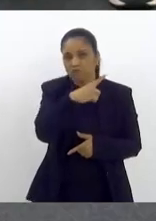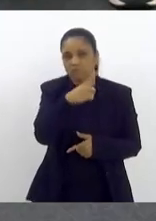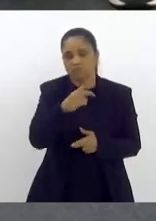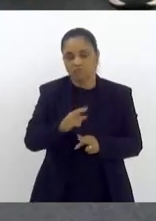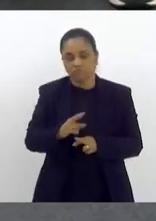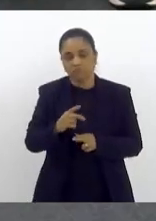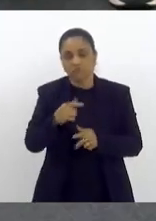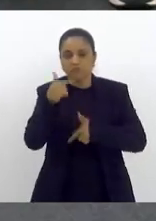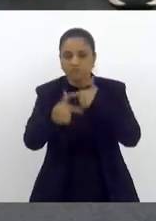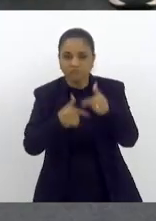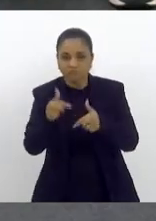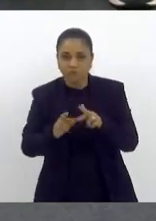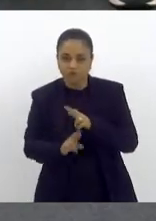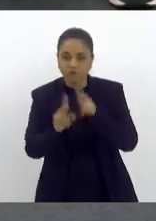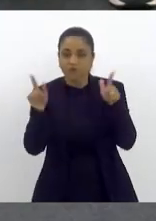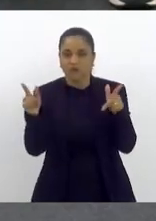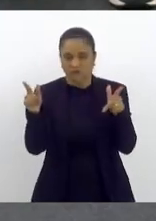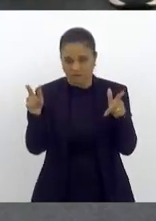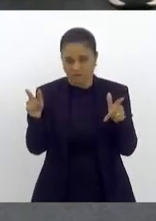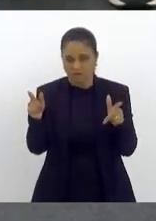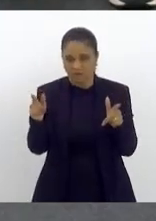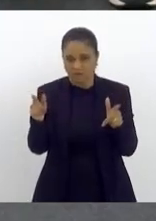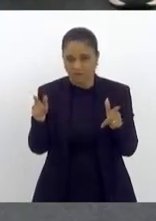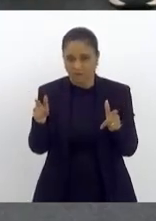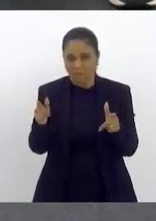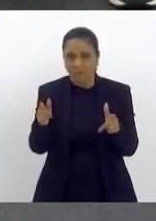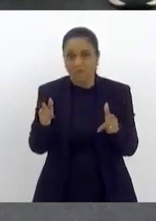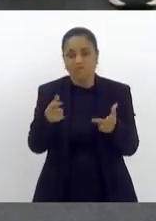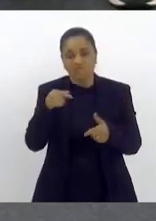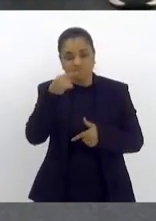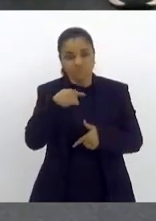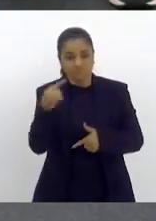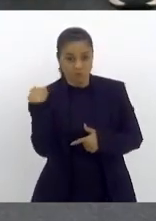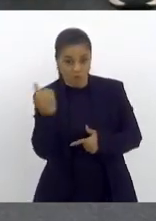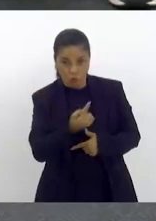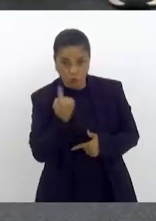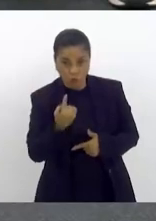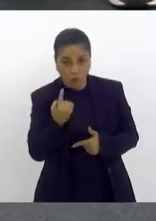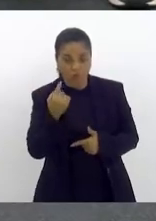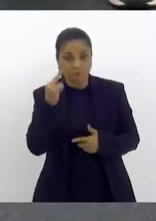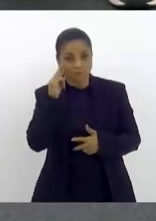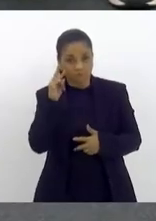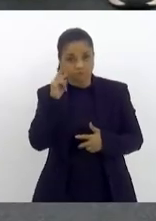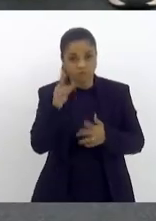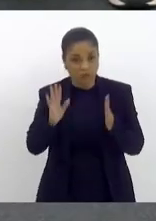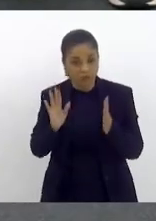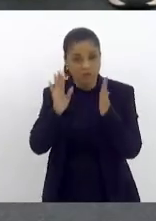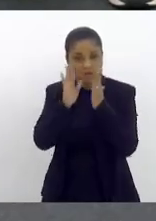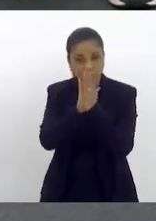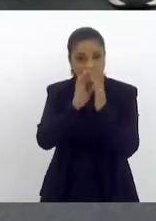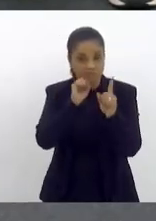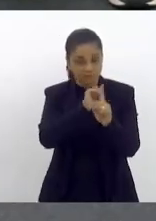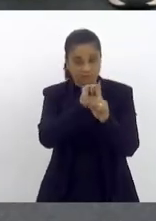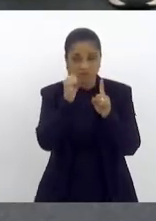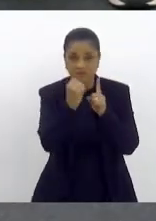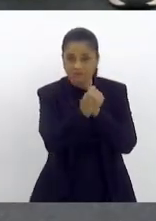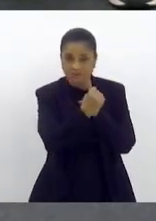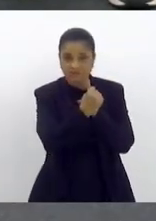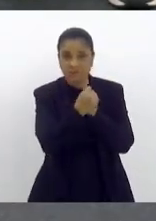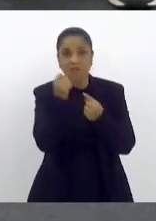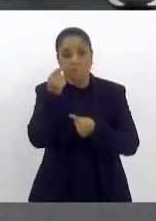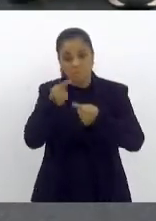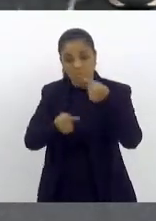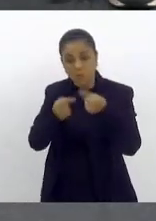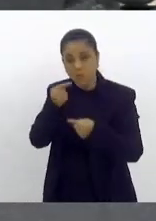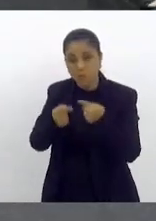divergente. É nós aqui... precisamos encarar esse esgarçamento do tecido social e encará-lo na